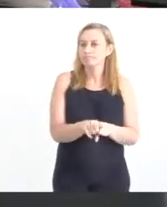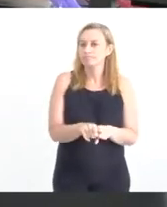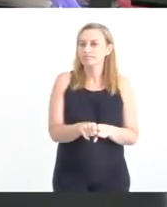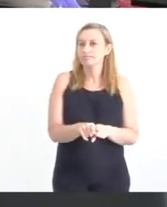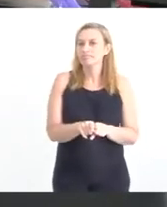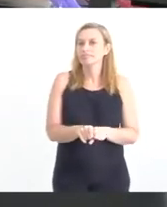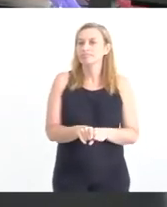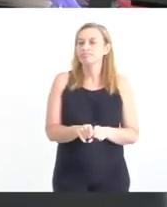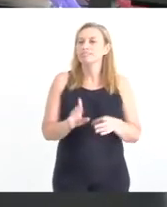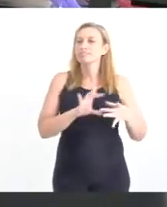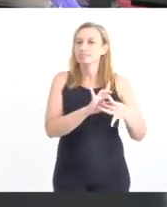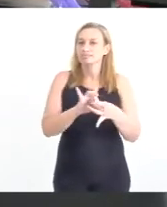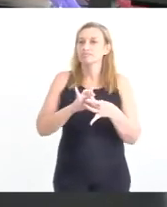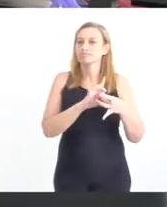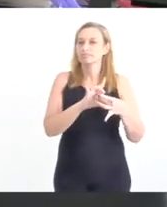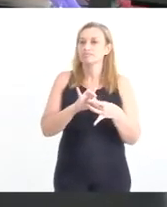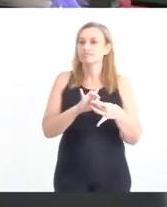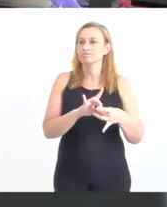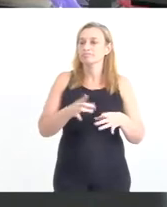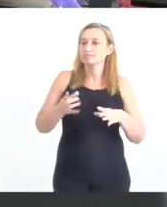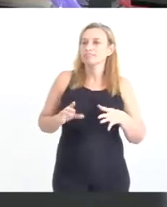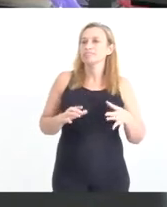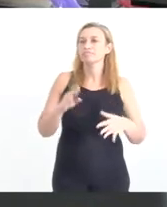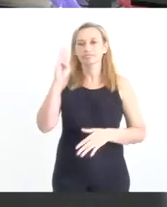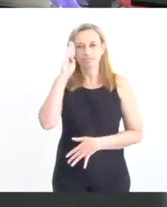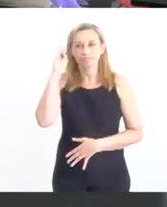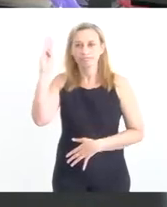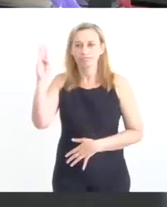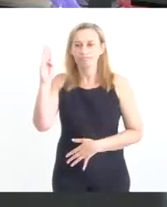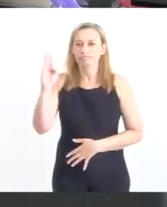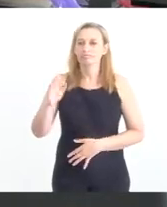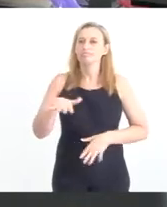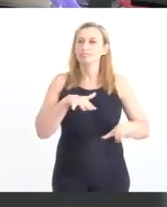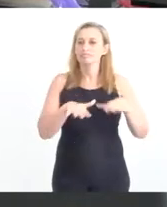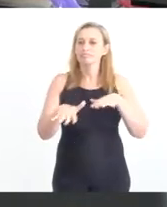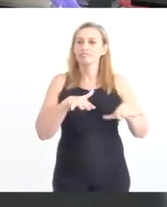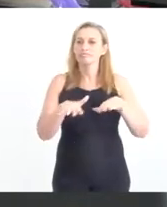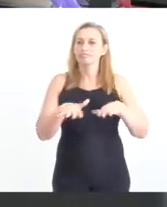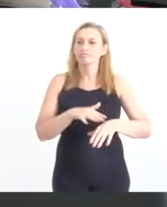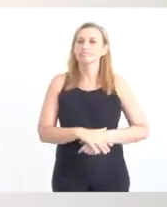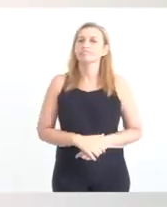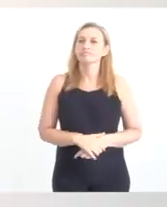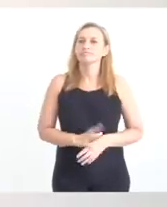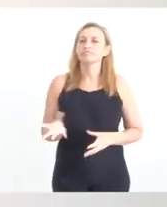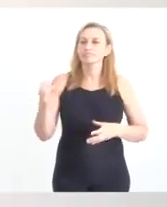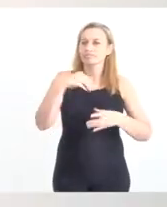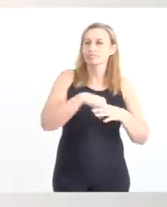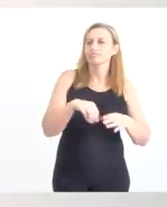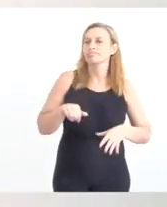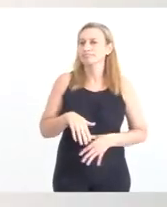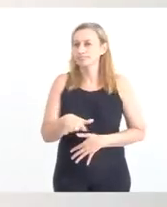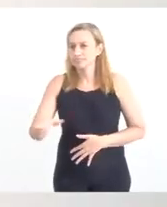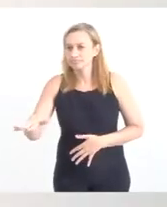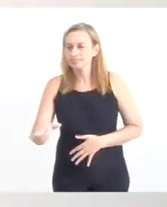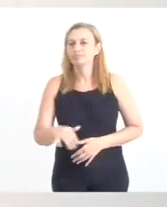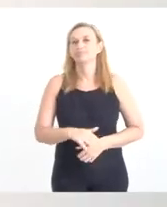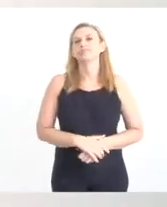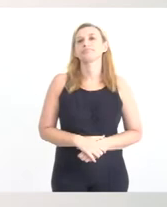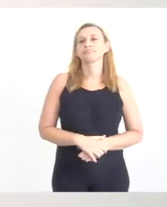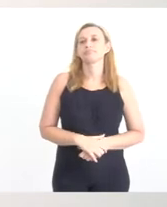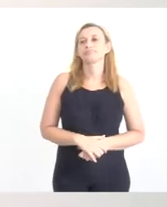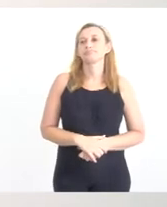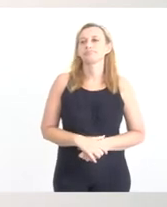fazendo essa aliança tão fundamental com os movimentos dentro das favelas dentro das